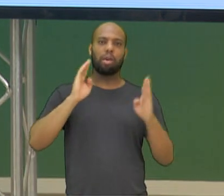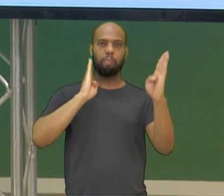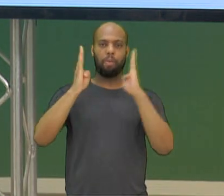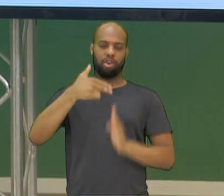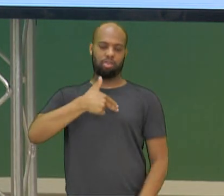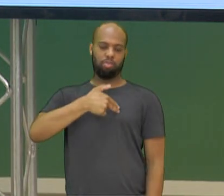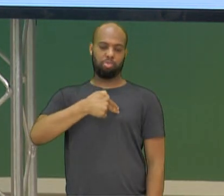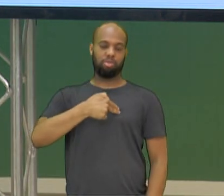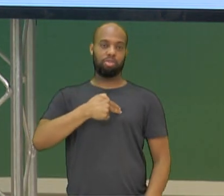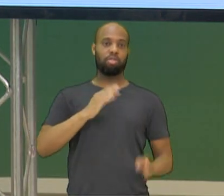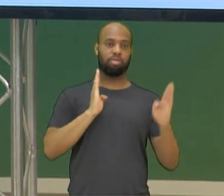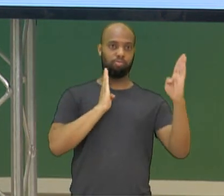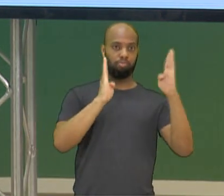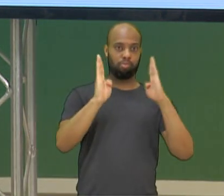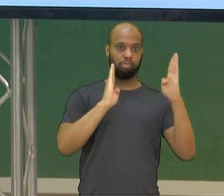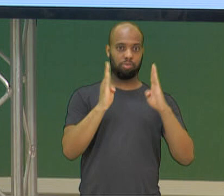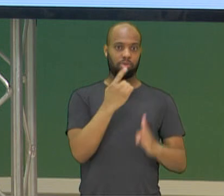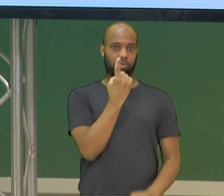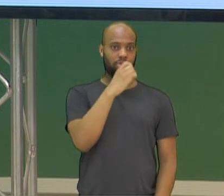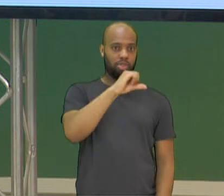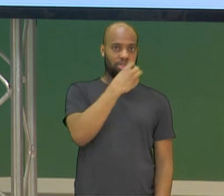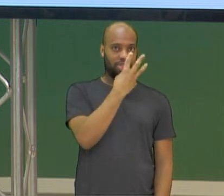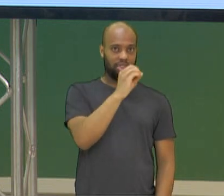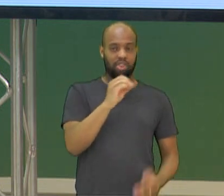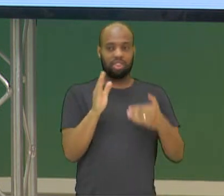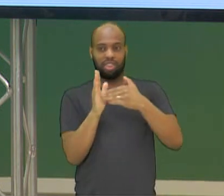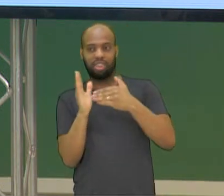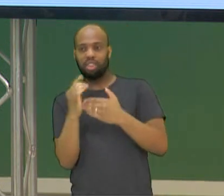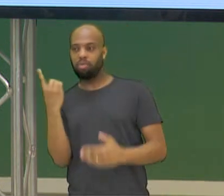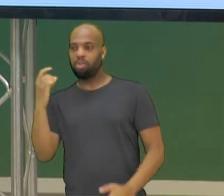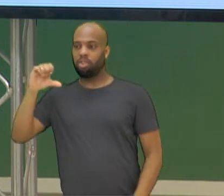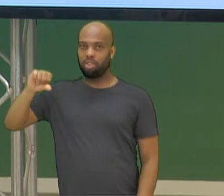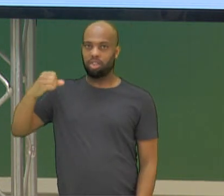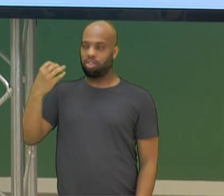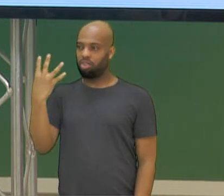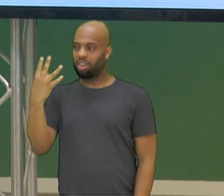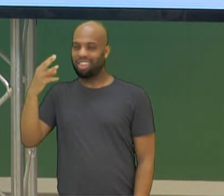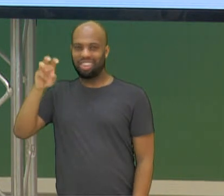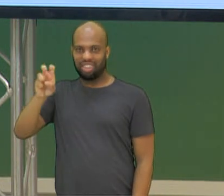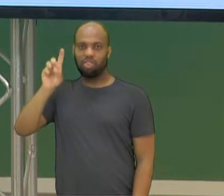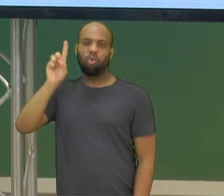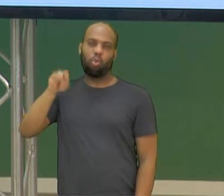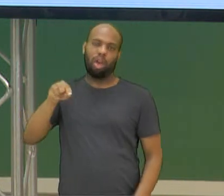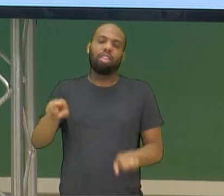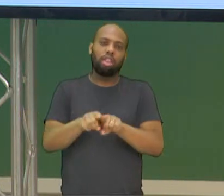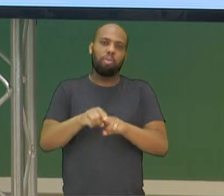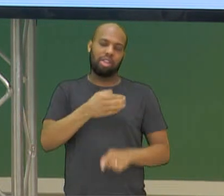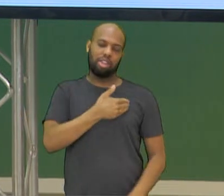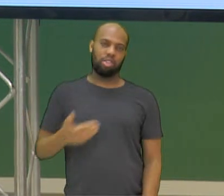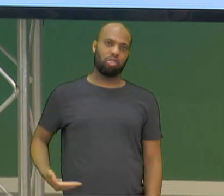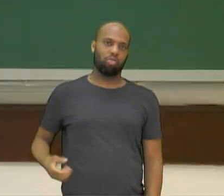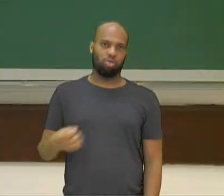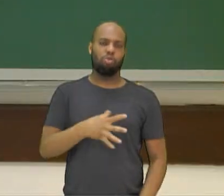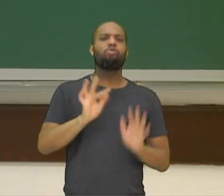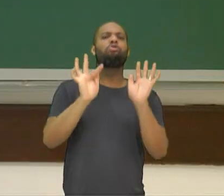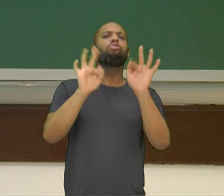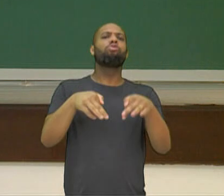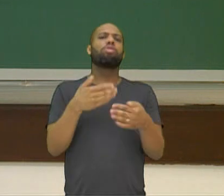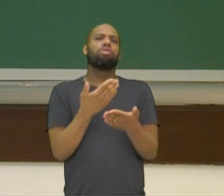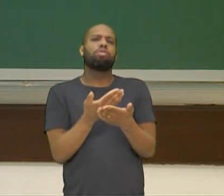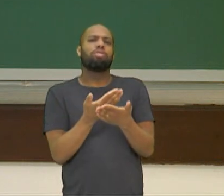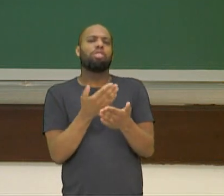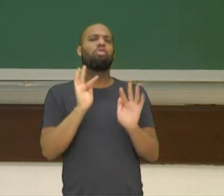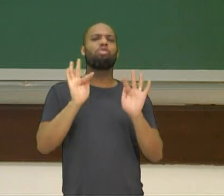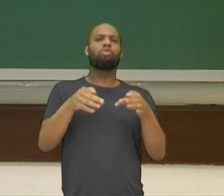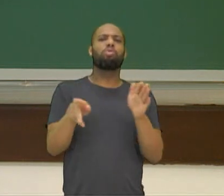Vargas, de 30 a 45, Estado Novo de 37 a 45. O fim da Era Vargas, o que levou,